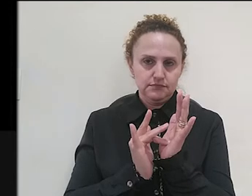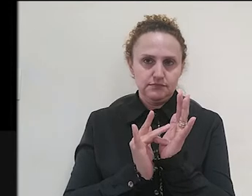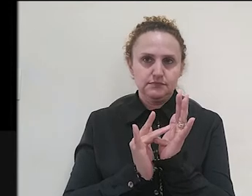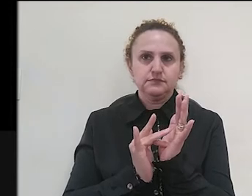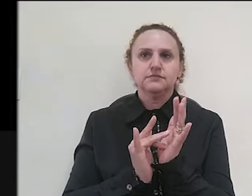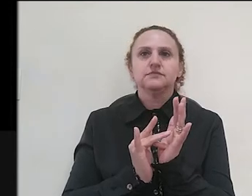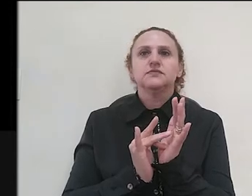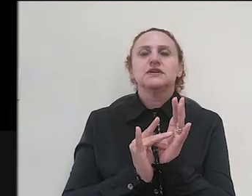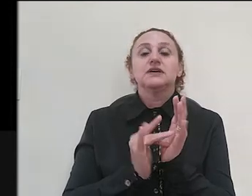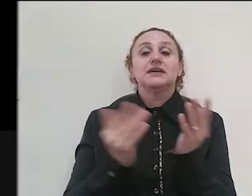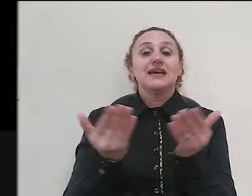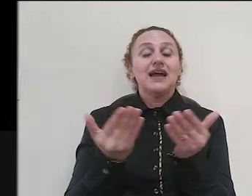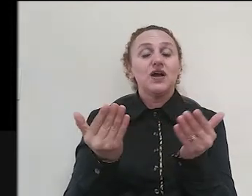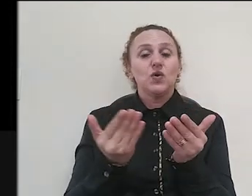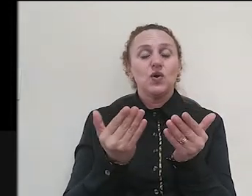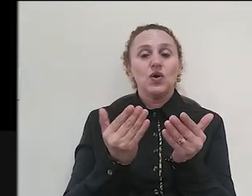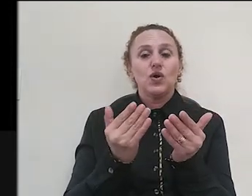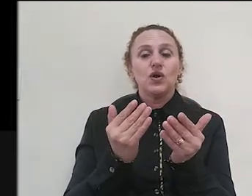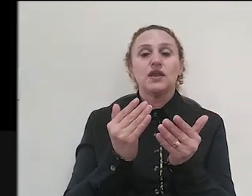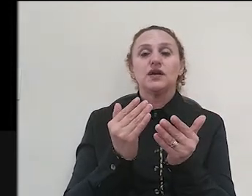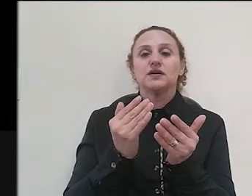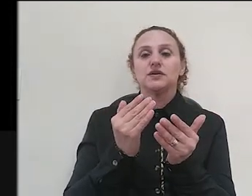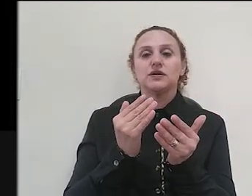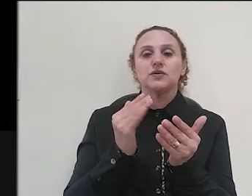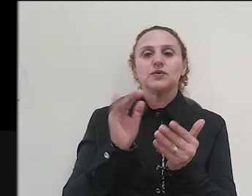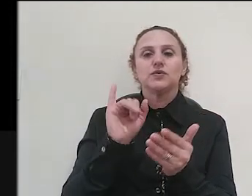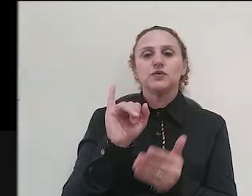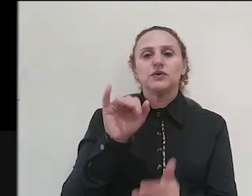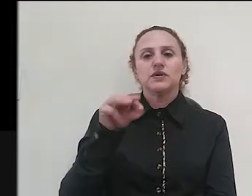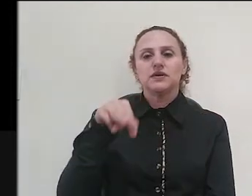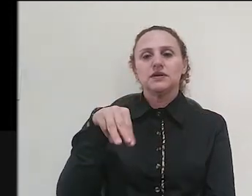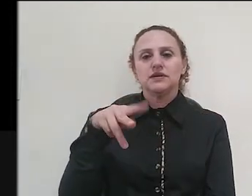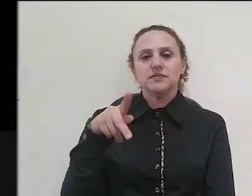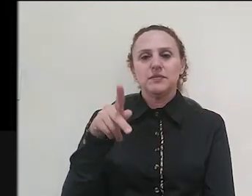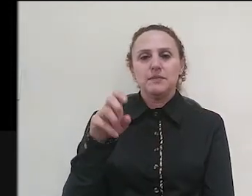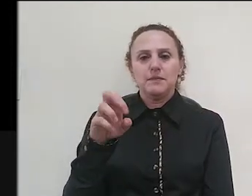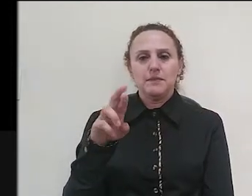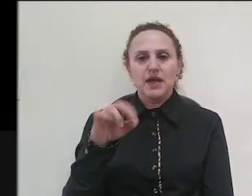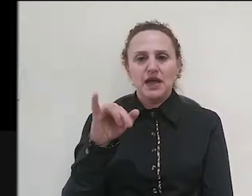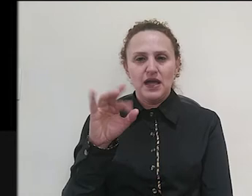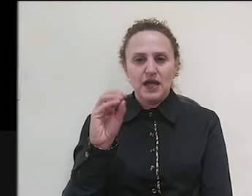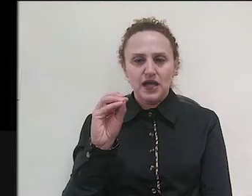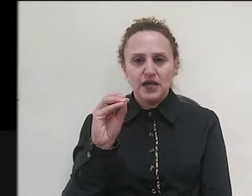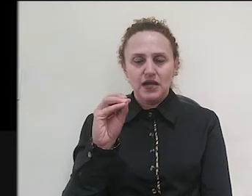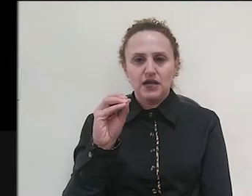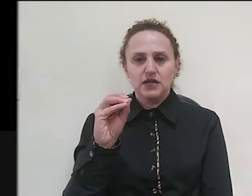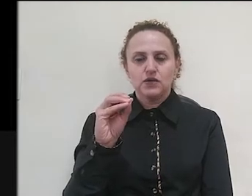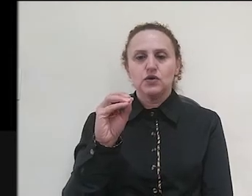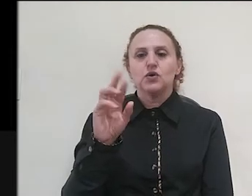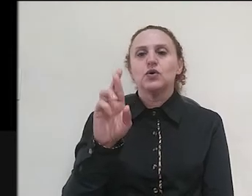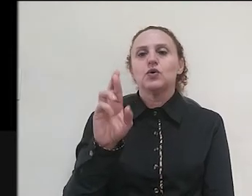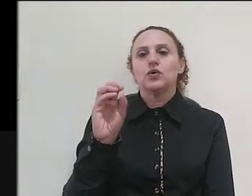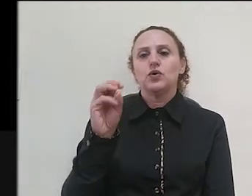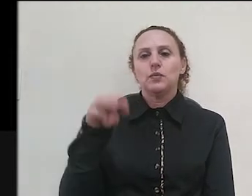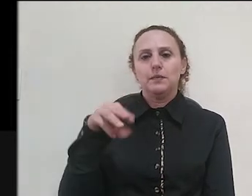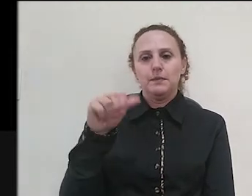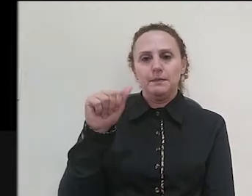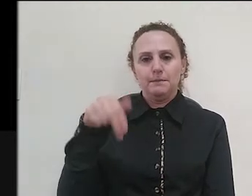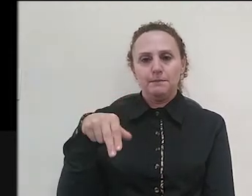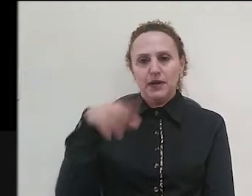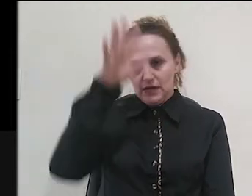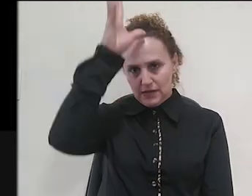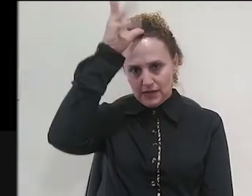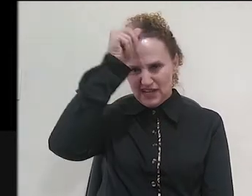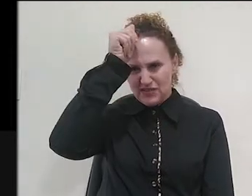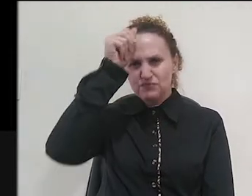está caindo o Império Romano, e quando acende nessa, a fé cristã, quando a fé cristã começa a se espalhar, a